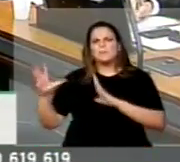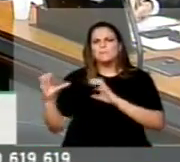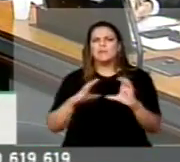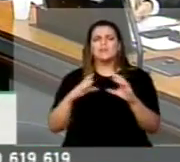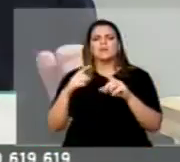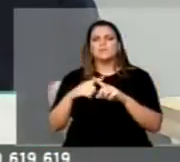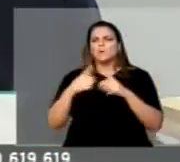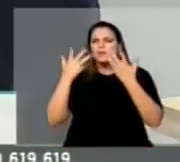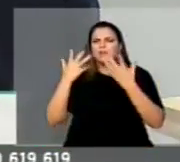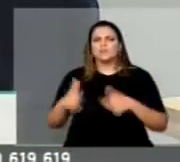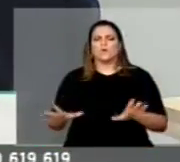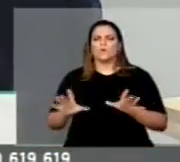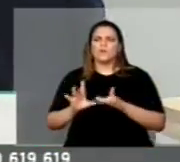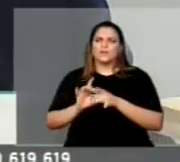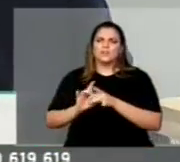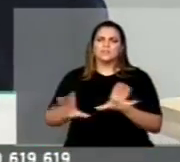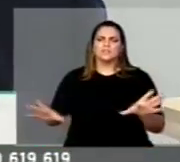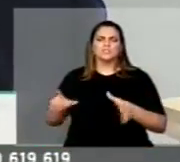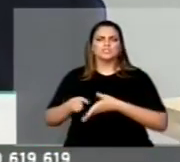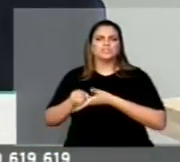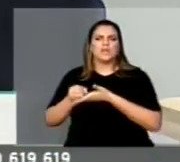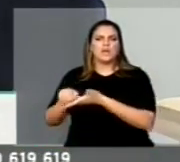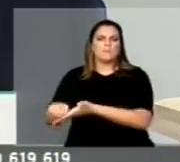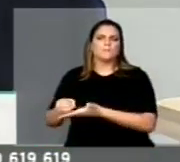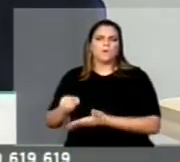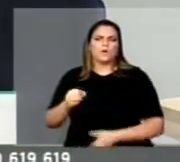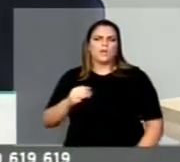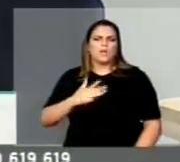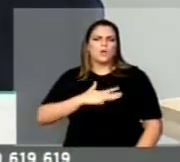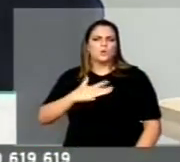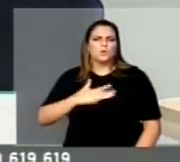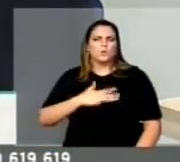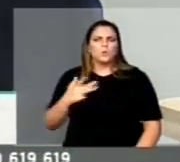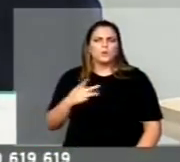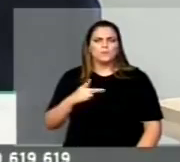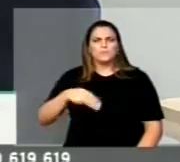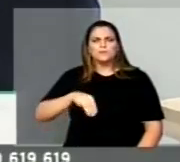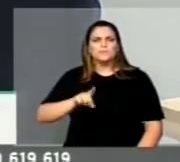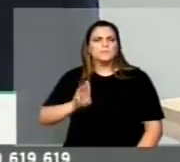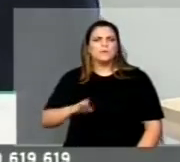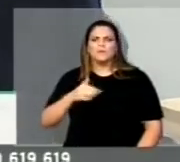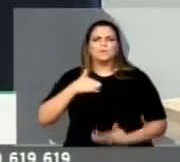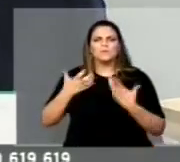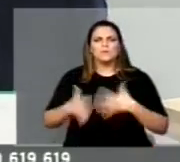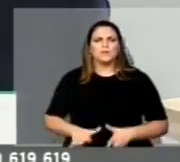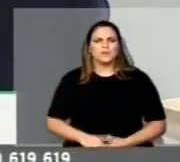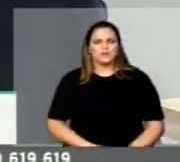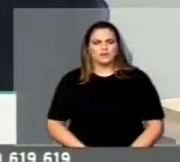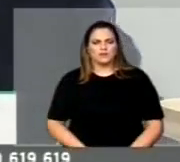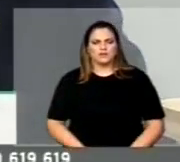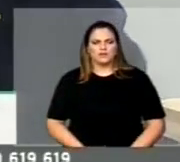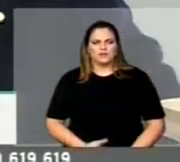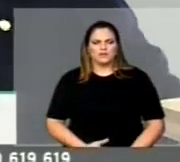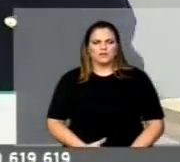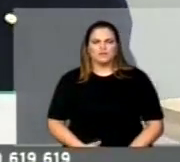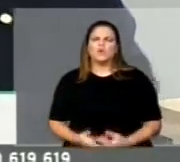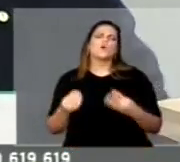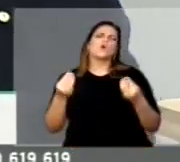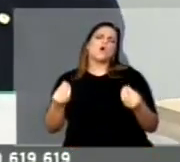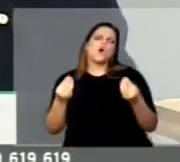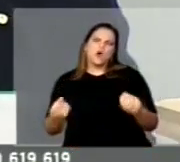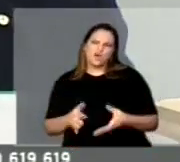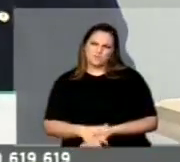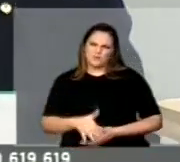entregar o PMDB para o apoio ao governo do presidente Lula na sua reeleição. Como é que, nesse momento, alguém ia me dar controle